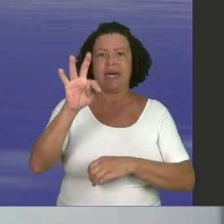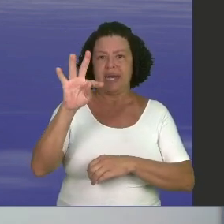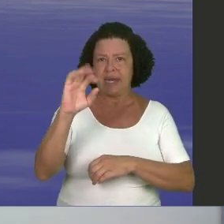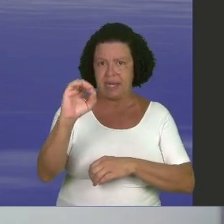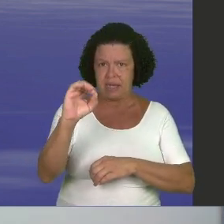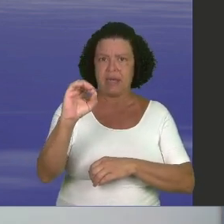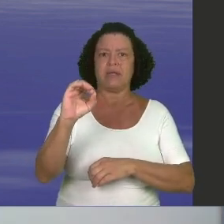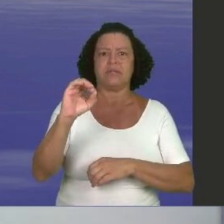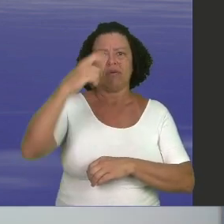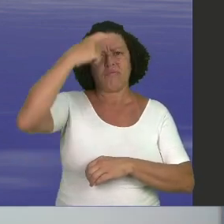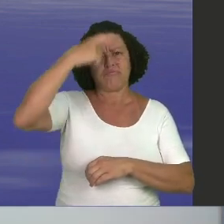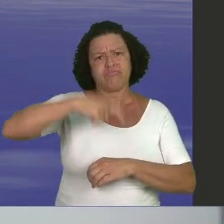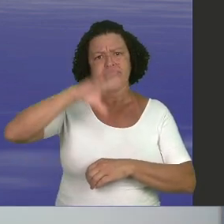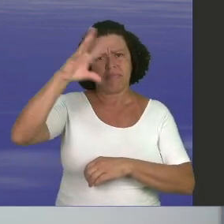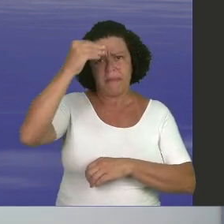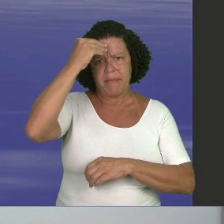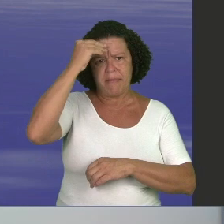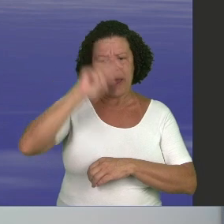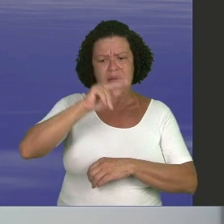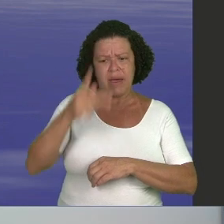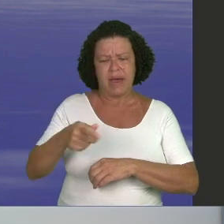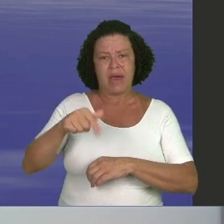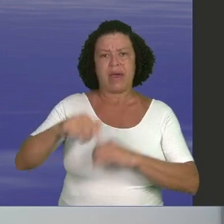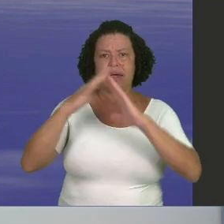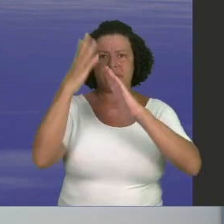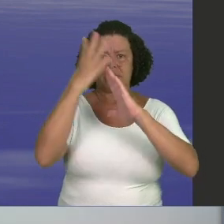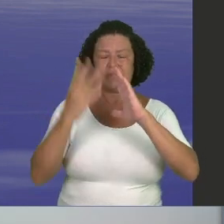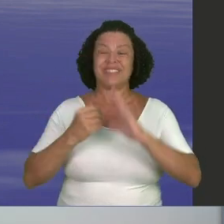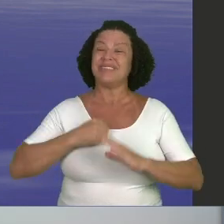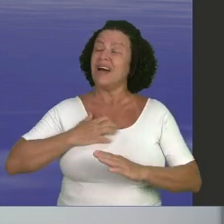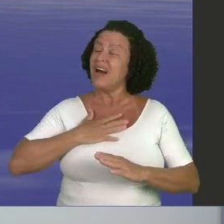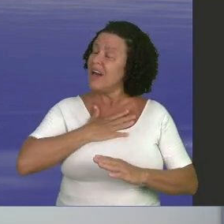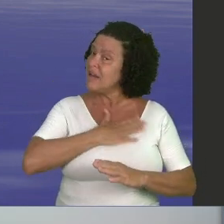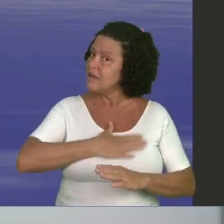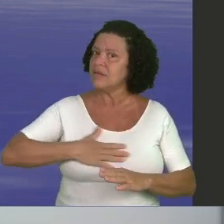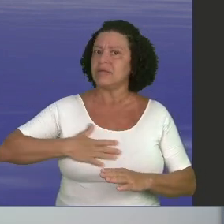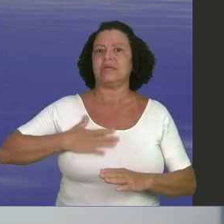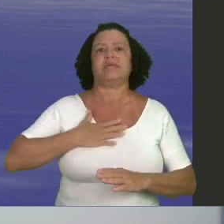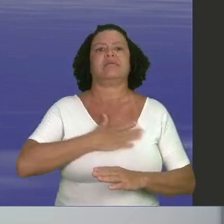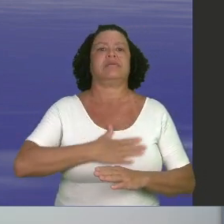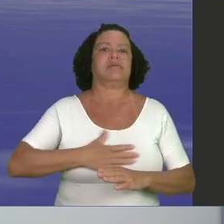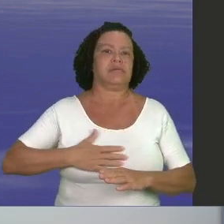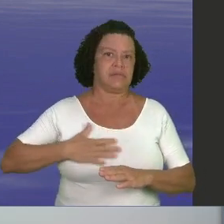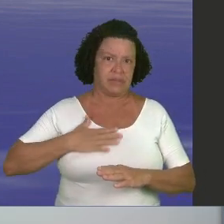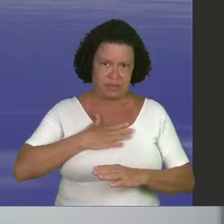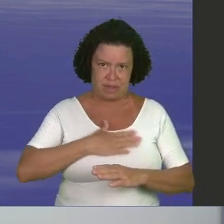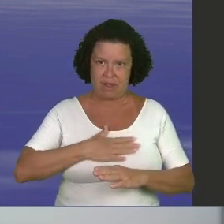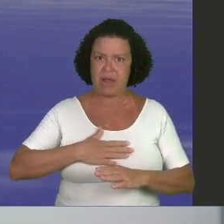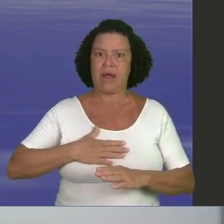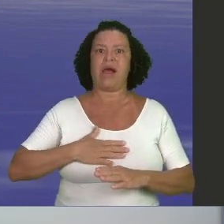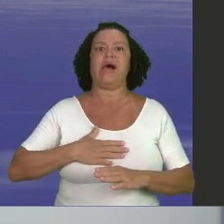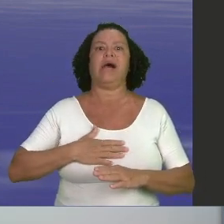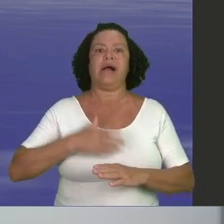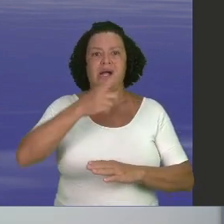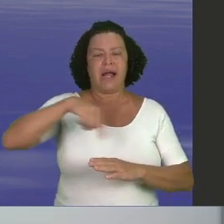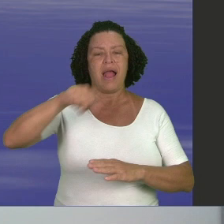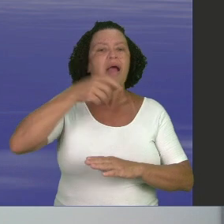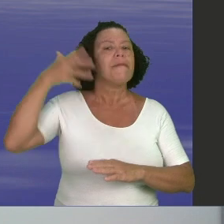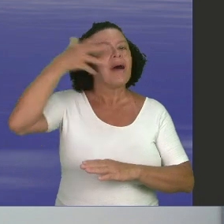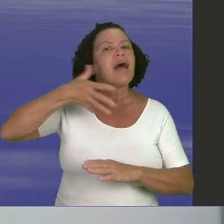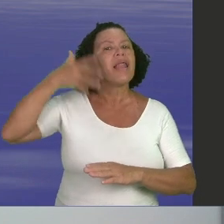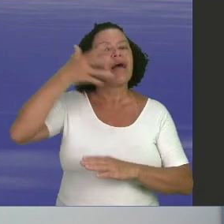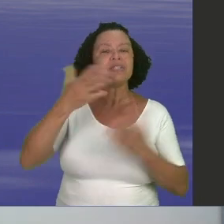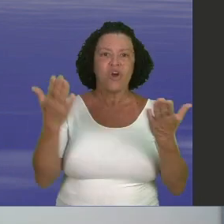do Lar Irmã Zarabatana, e com grande satisfação estou conduzindo a palestra de